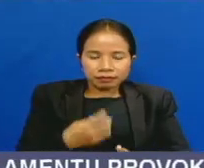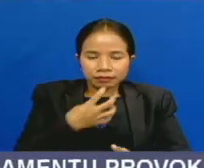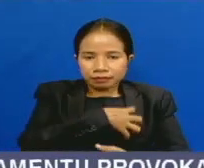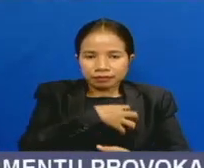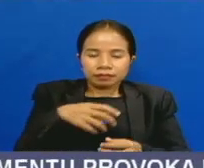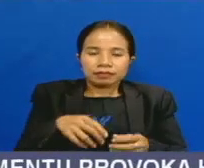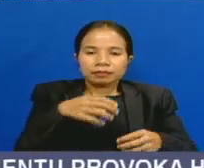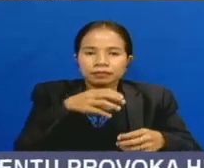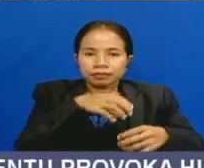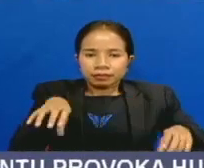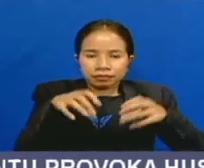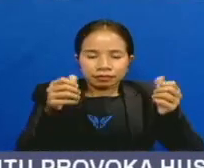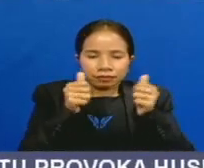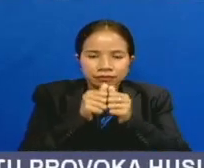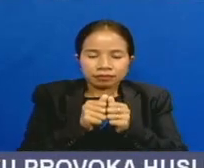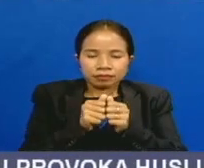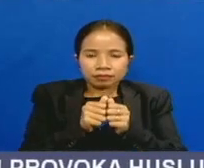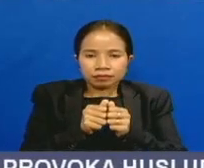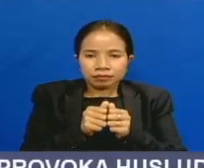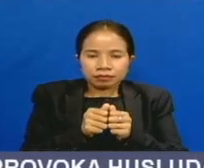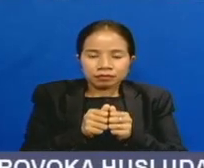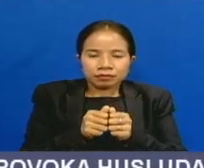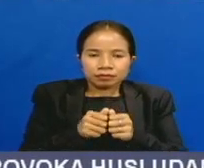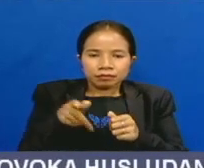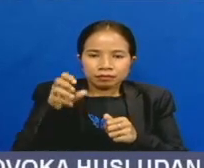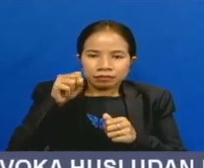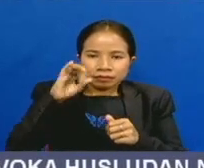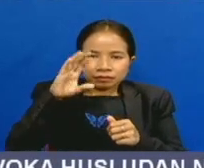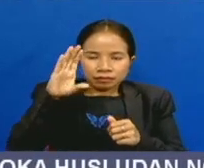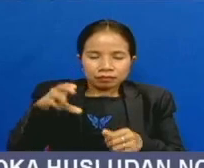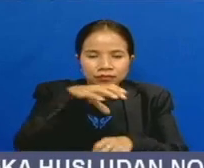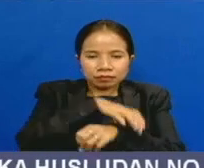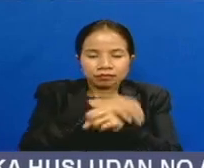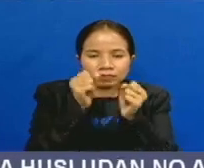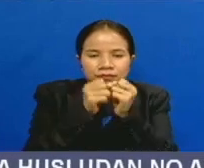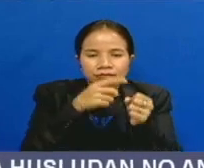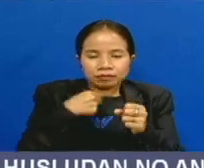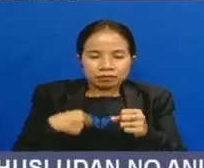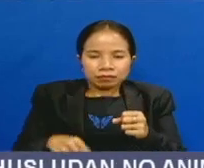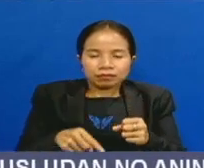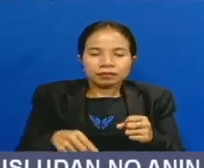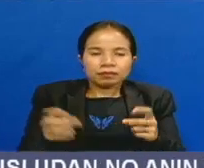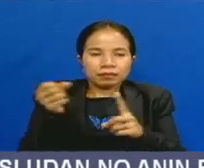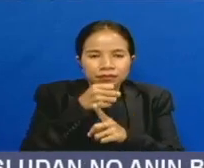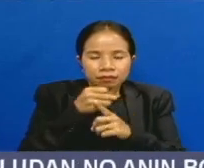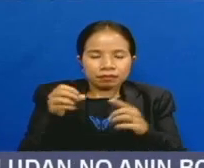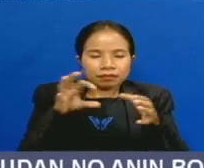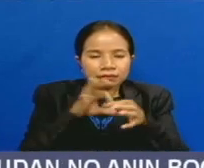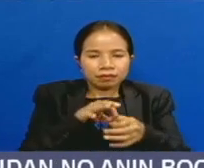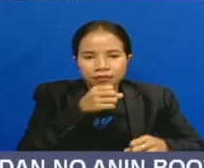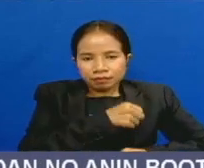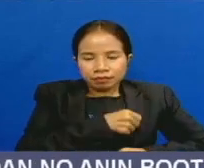Polícia Militar Serviço Ramuto com o Departamento Investigação Criminal captura ona chinesa na Baku, membro